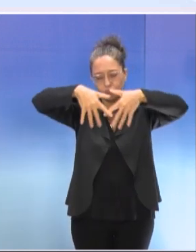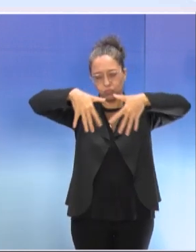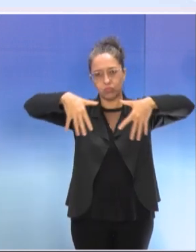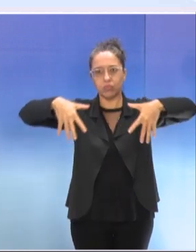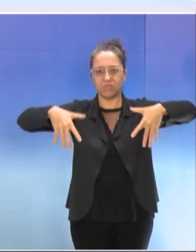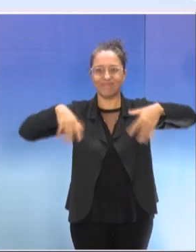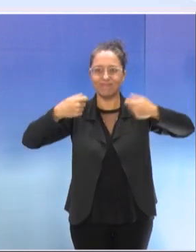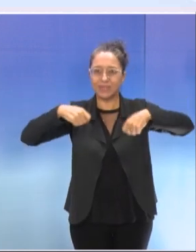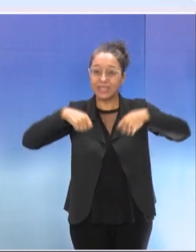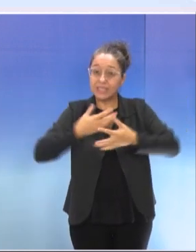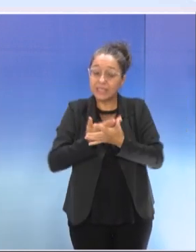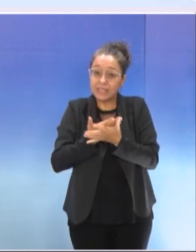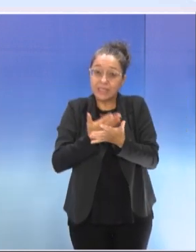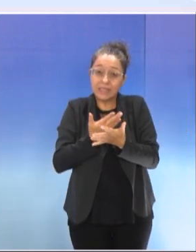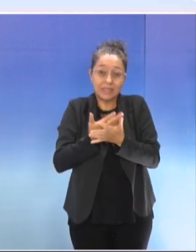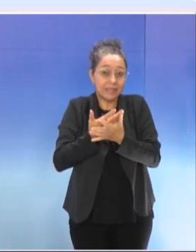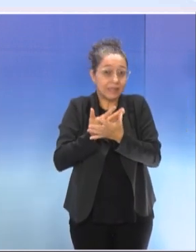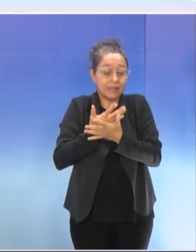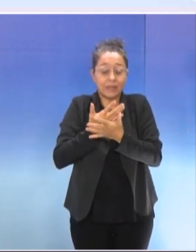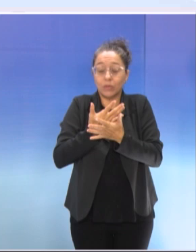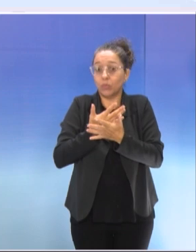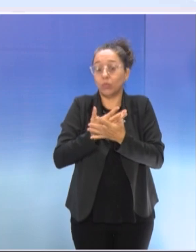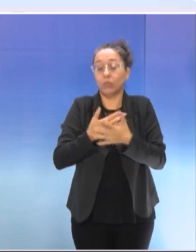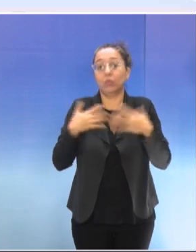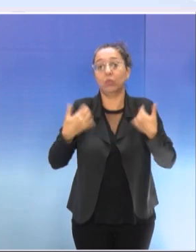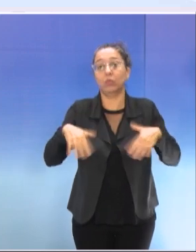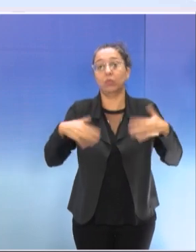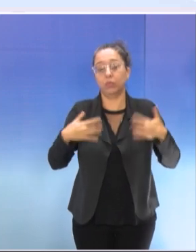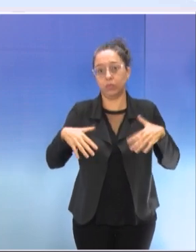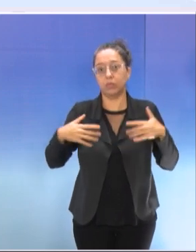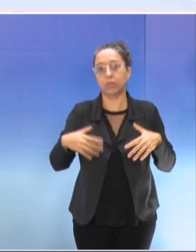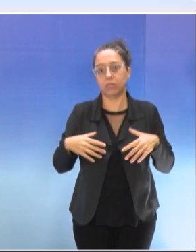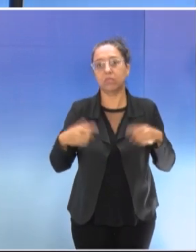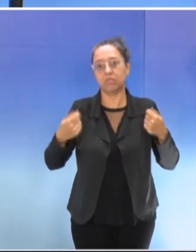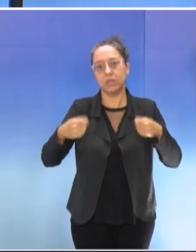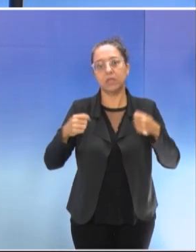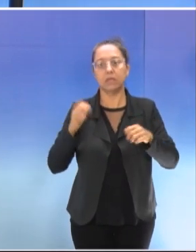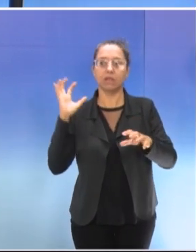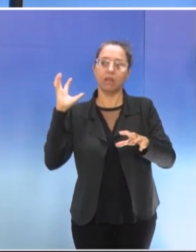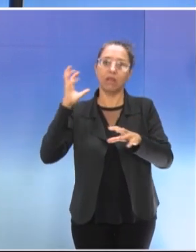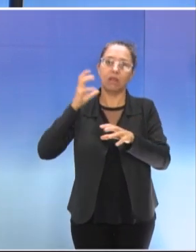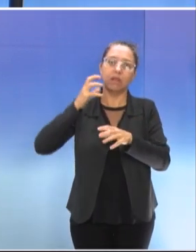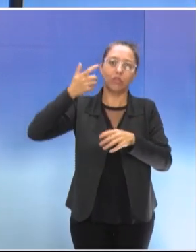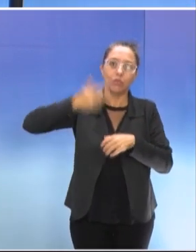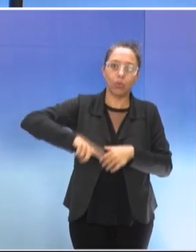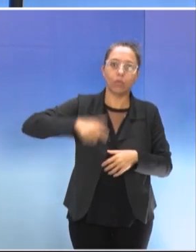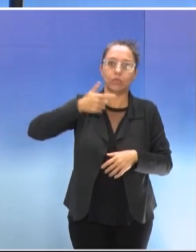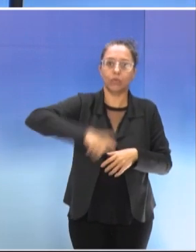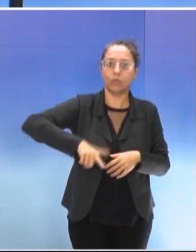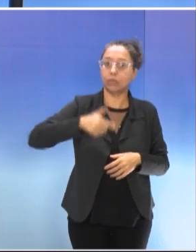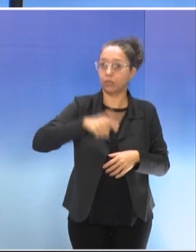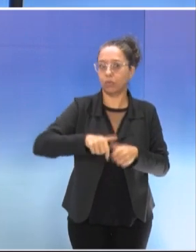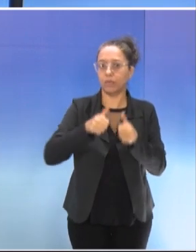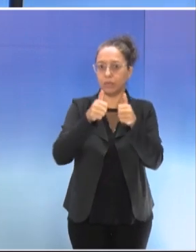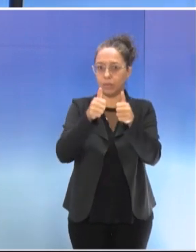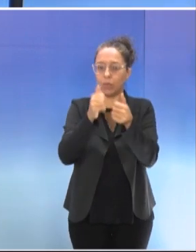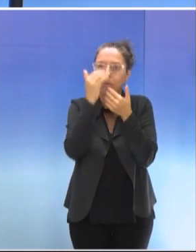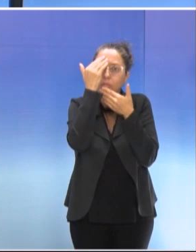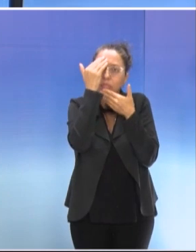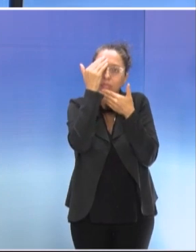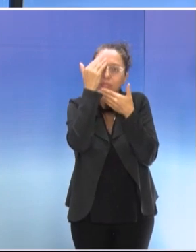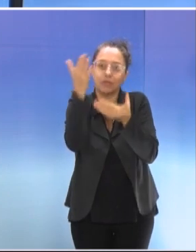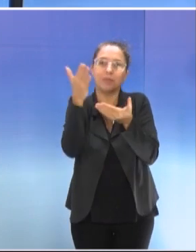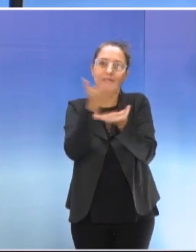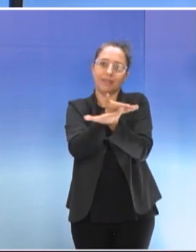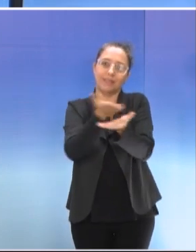tá? Muito estudo da nossa parte, e a gente precisa revisar bastante essa questão. Galera, muito obrigado,